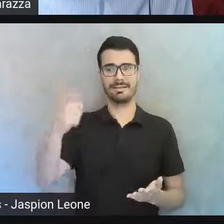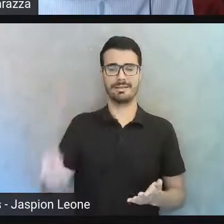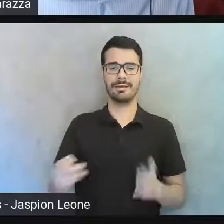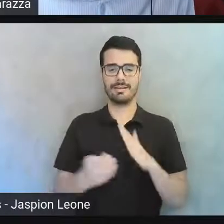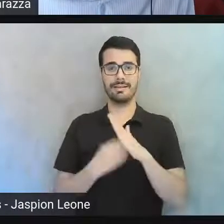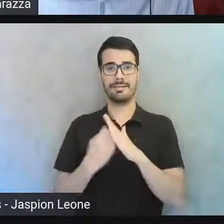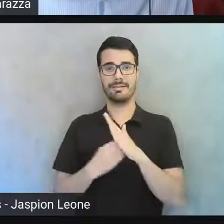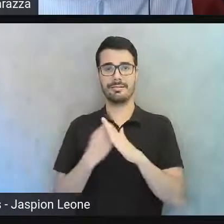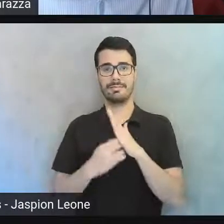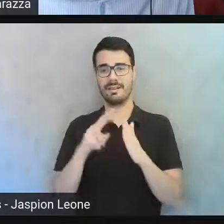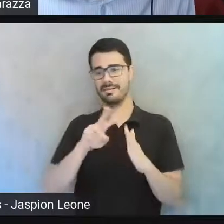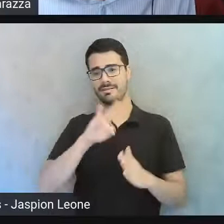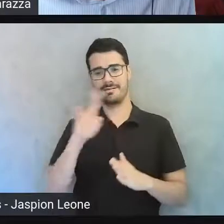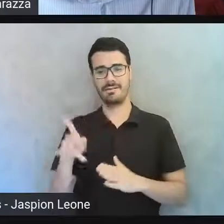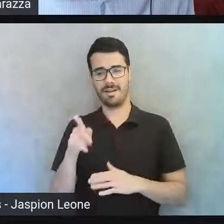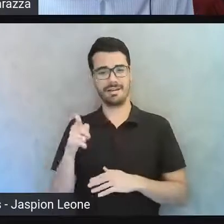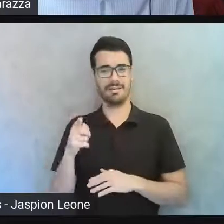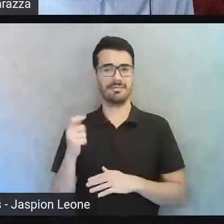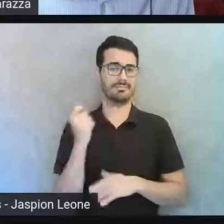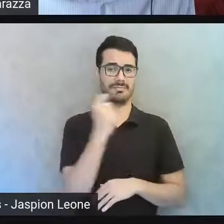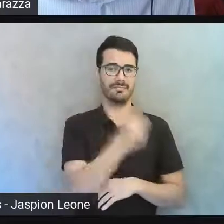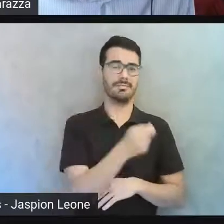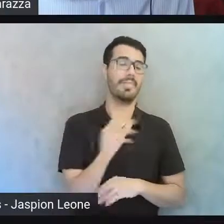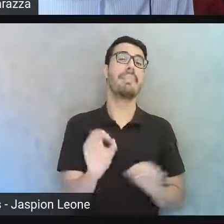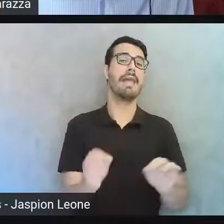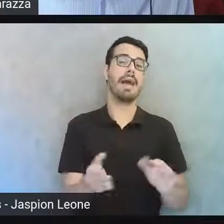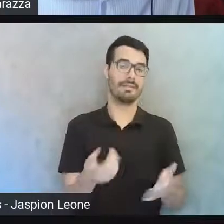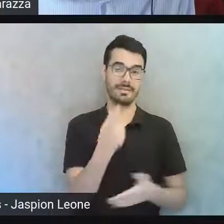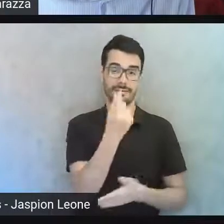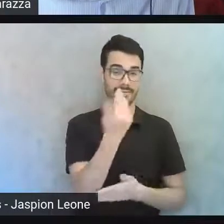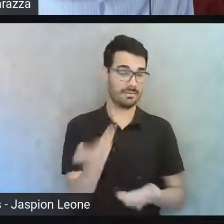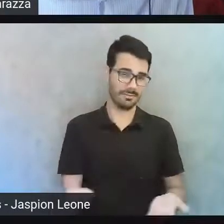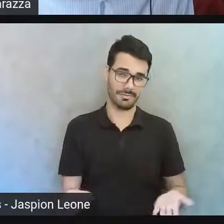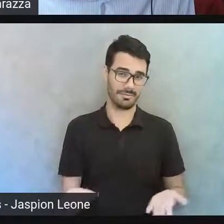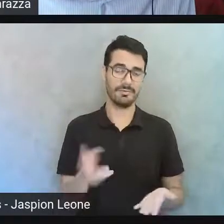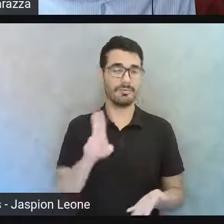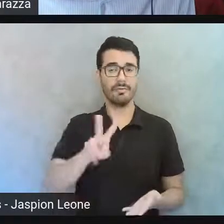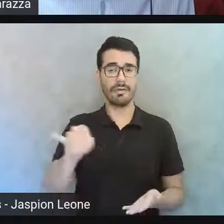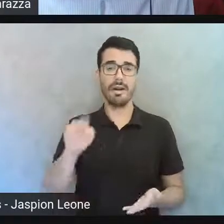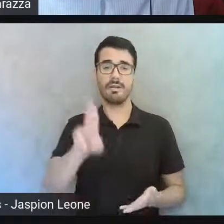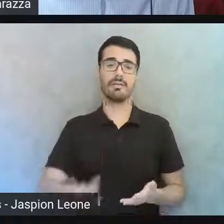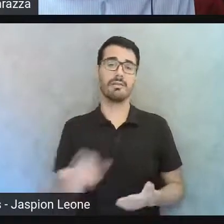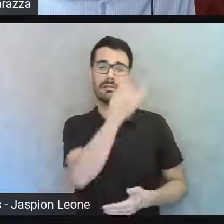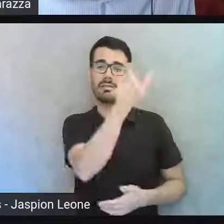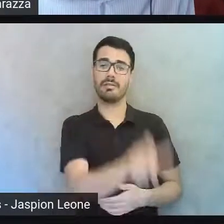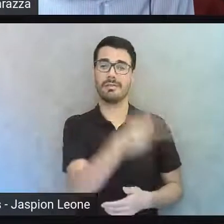vão deixar de contribuir para a campanha, né? Acho que se tem